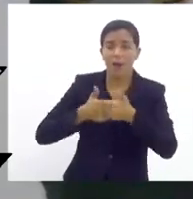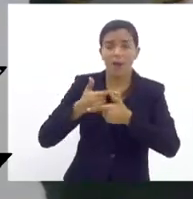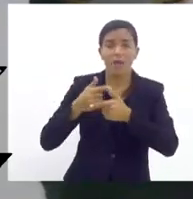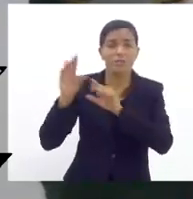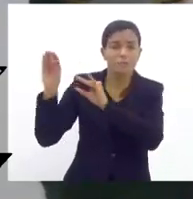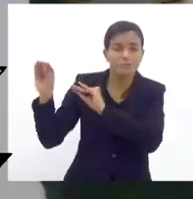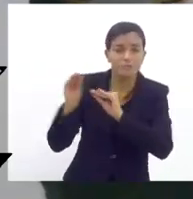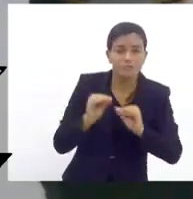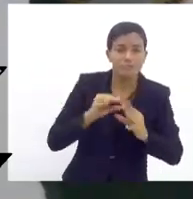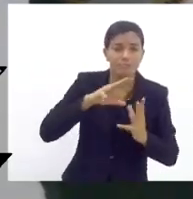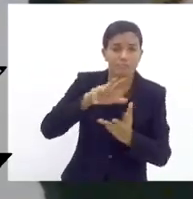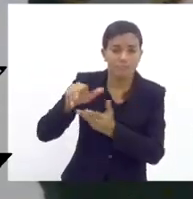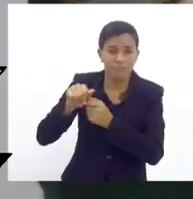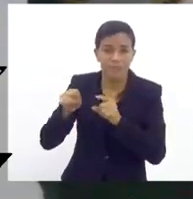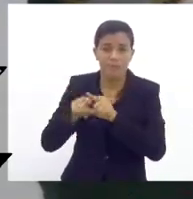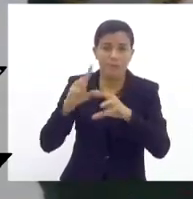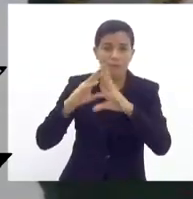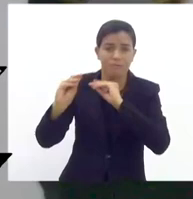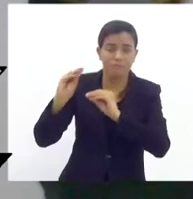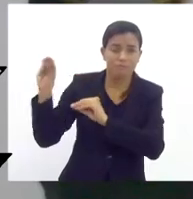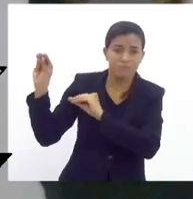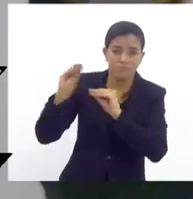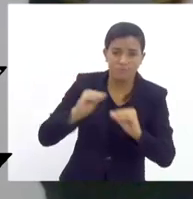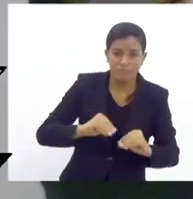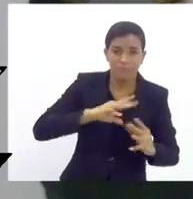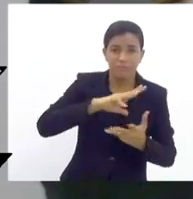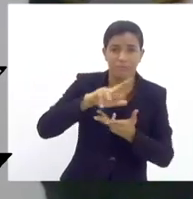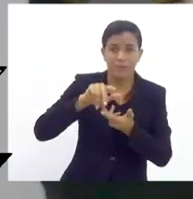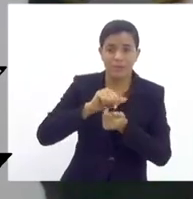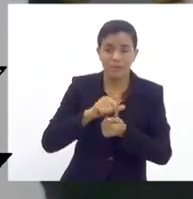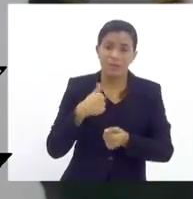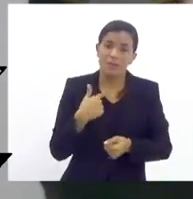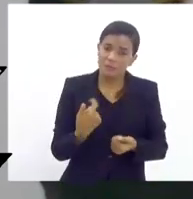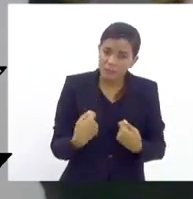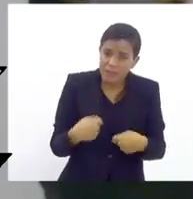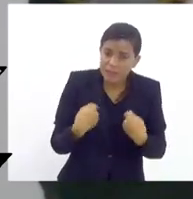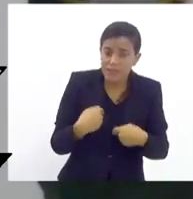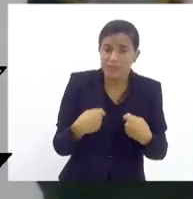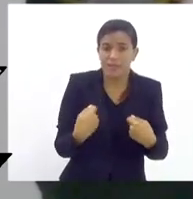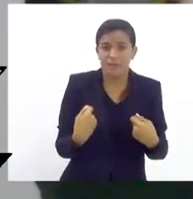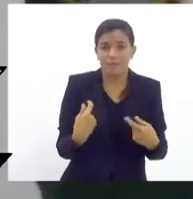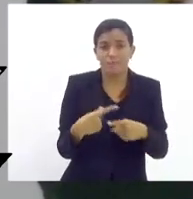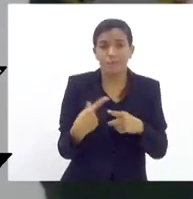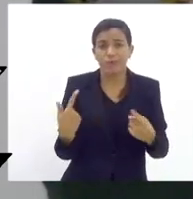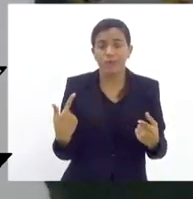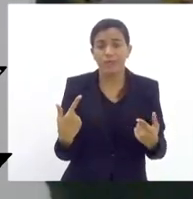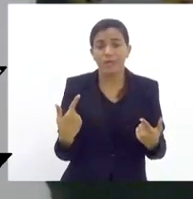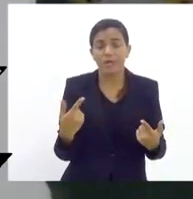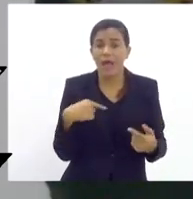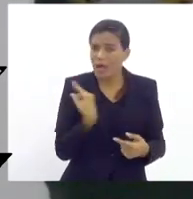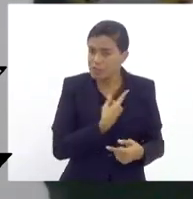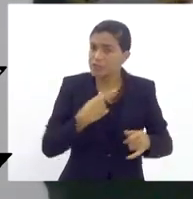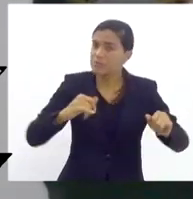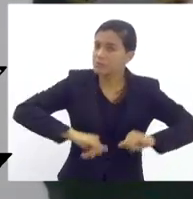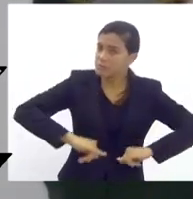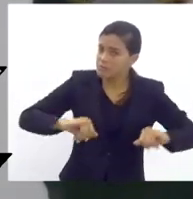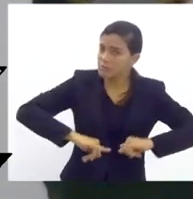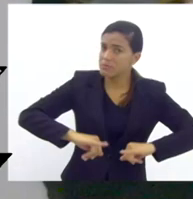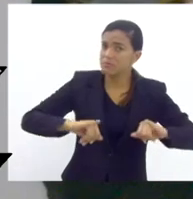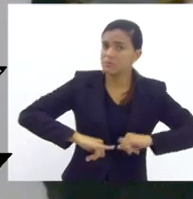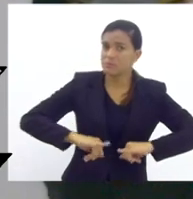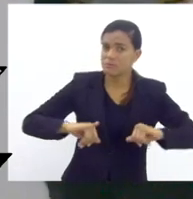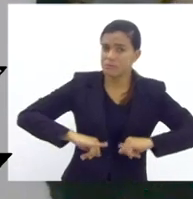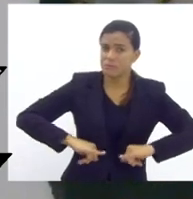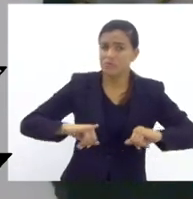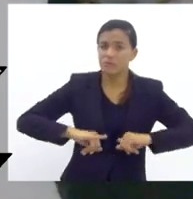Imigrante refijado é muito bom tem que chamar a gente porque a gente sofre